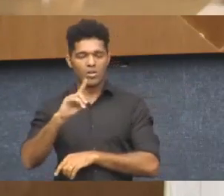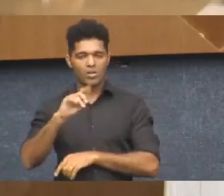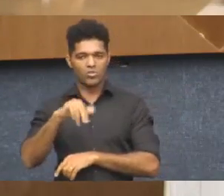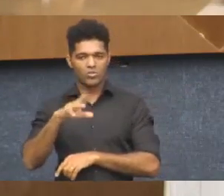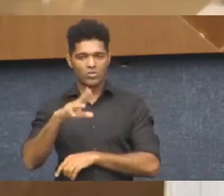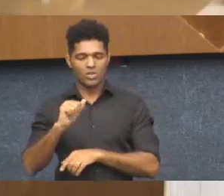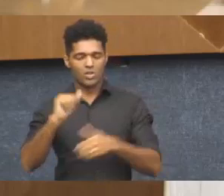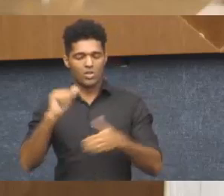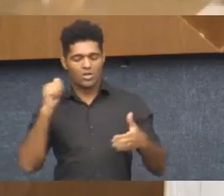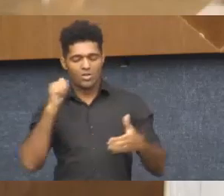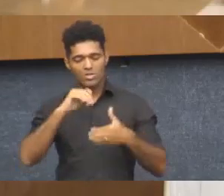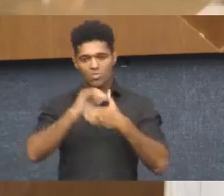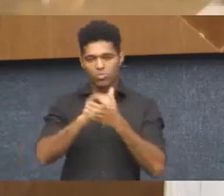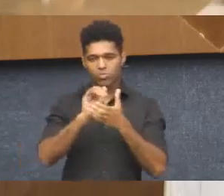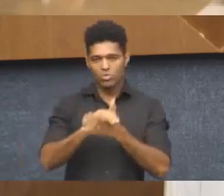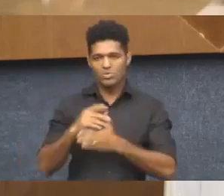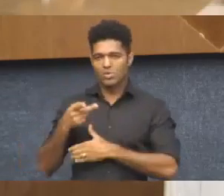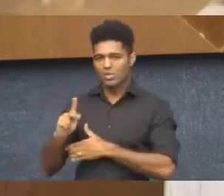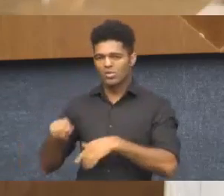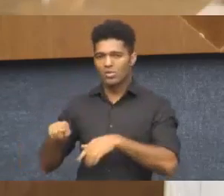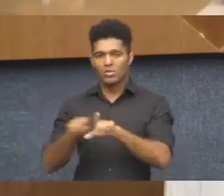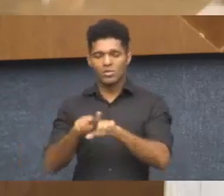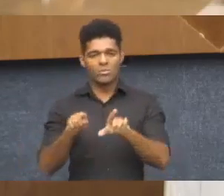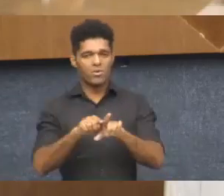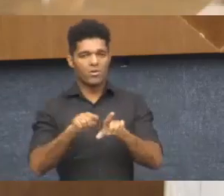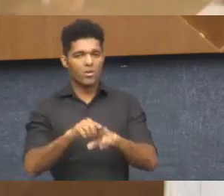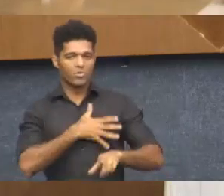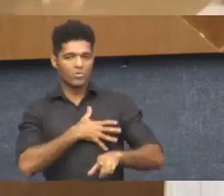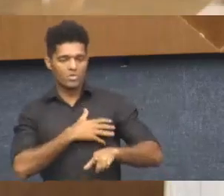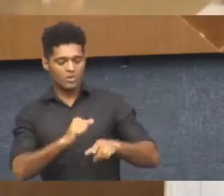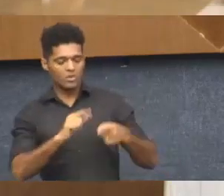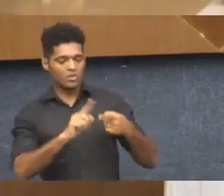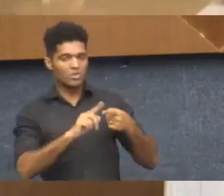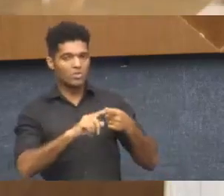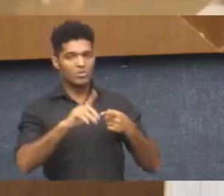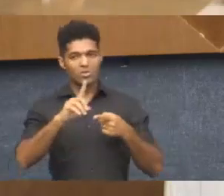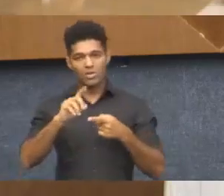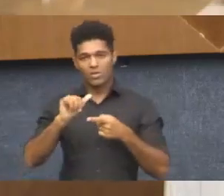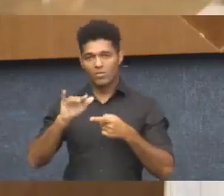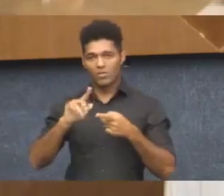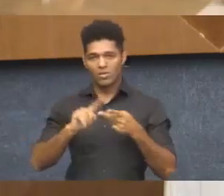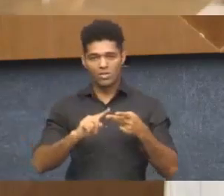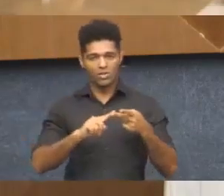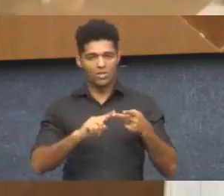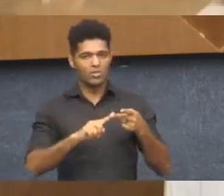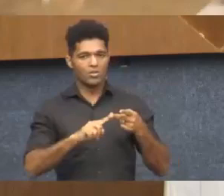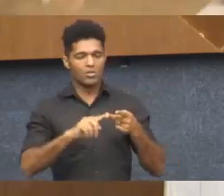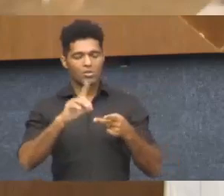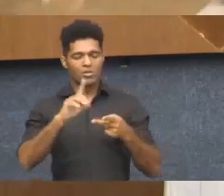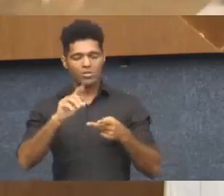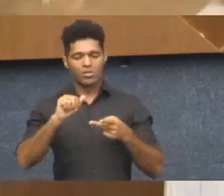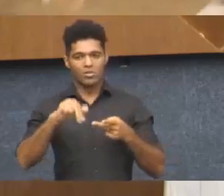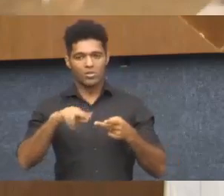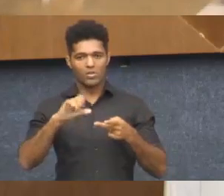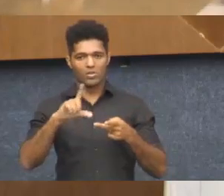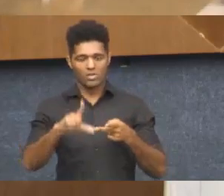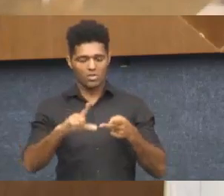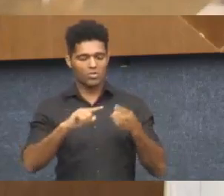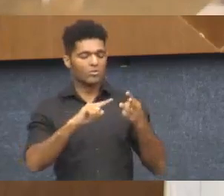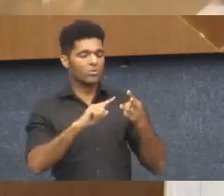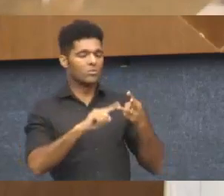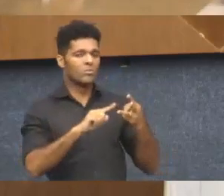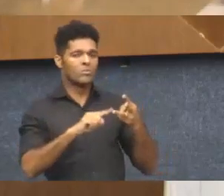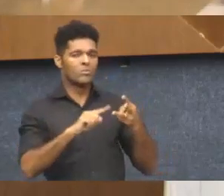do homenageado, acompanhada dos seus filhos Davi Heller de Freitas Araújo, Daniel Máximo